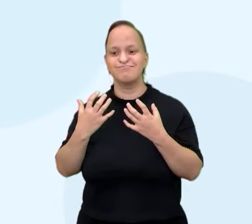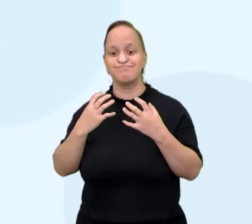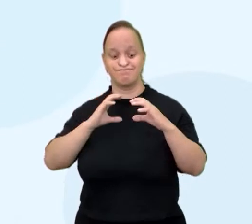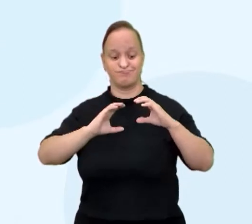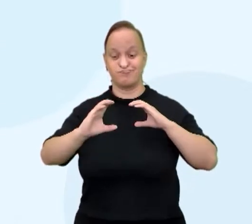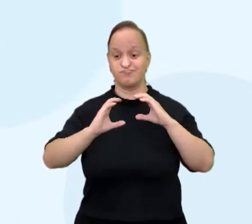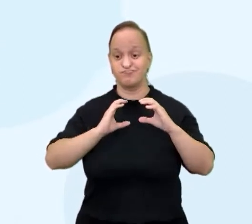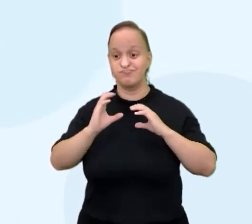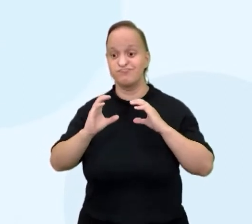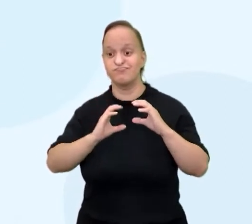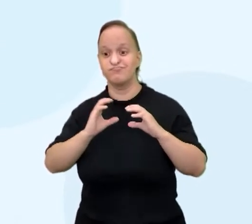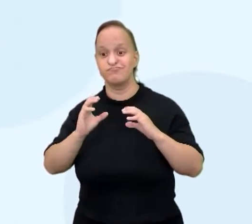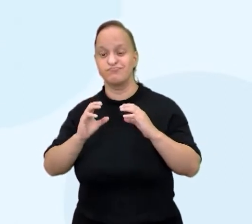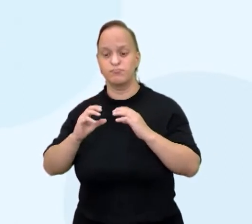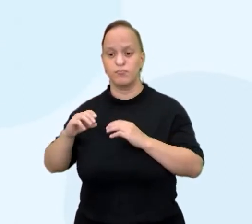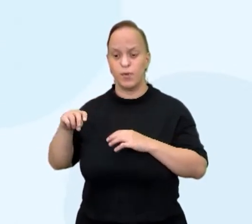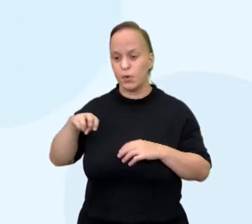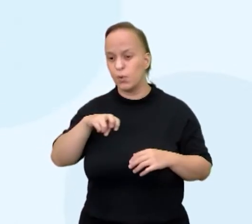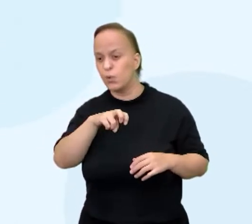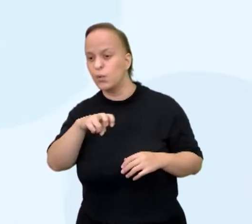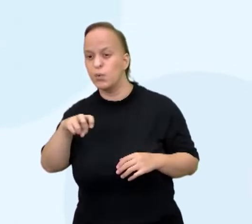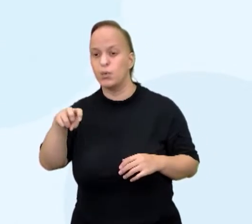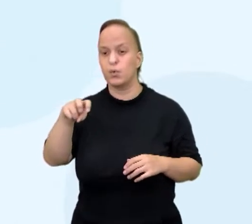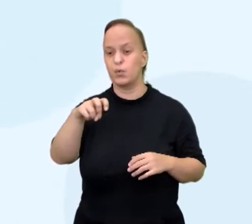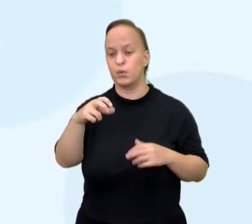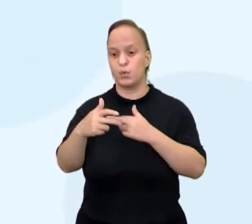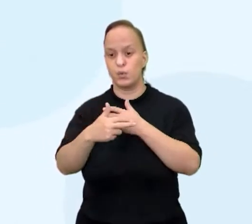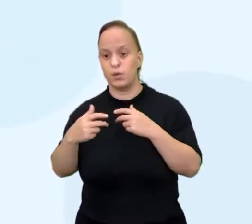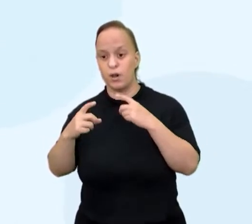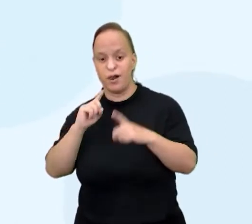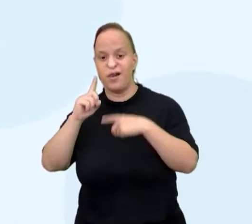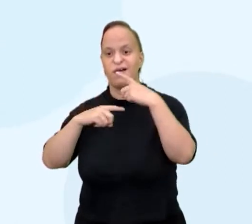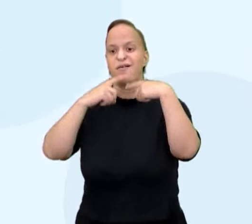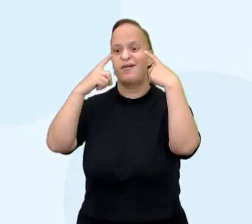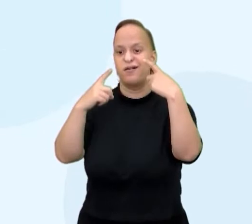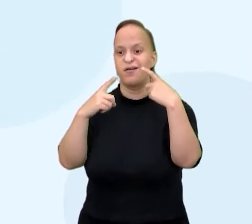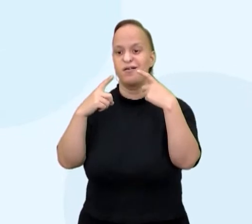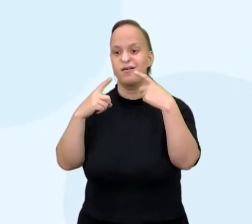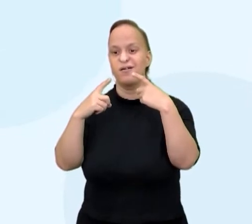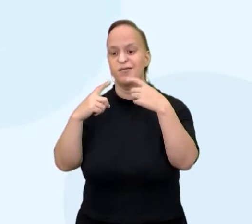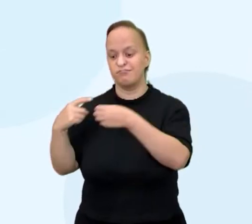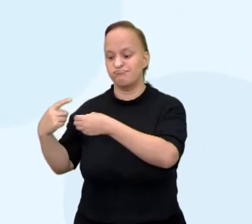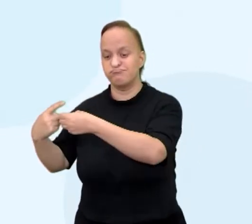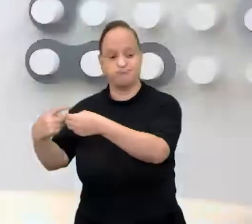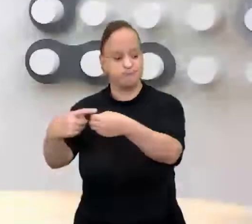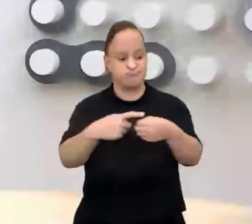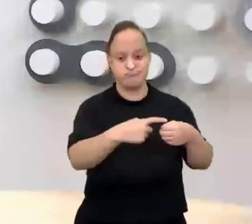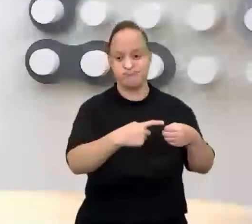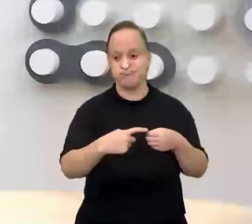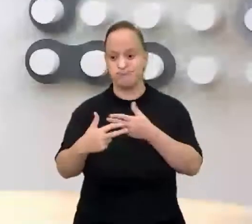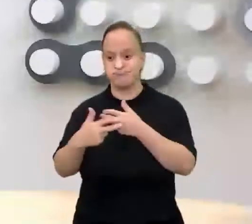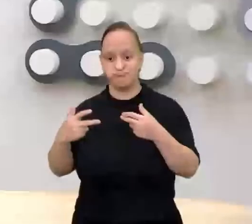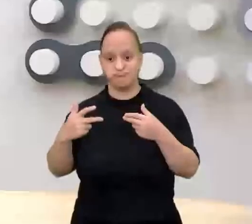e transporte, os quais aproximaram ainda mais as principais cidades do planeta. Então, pode voltar para